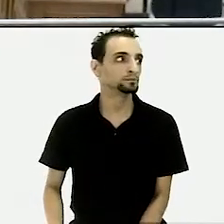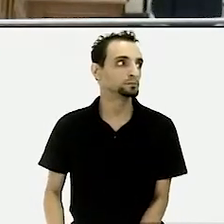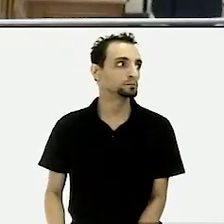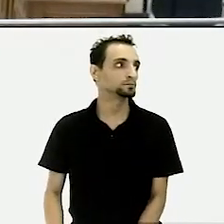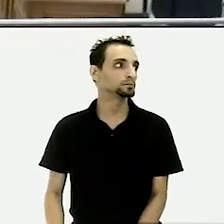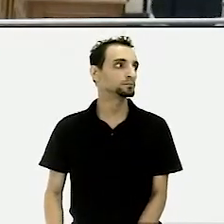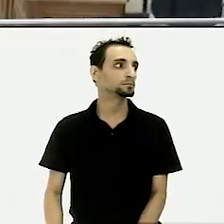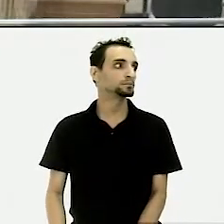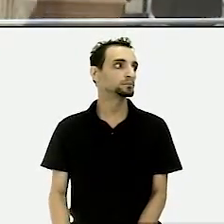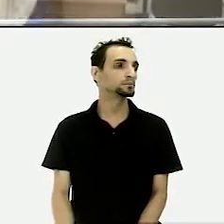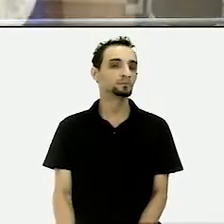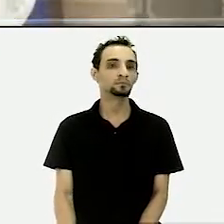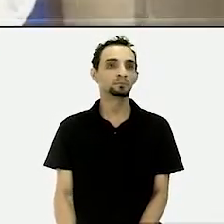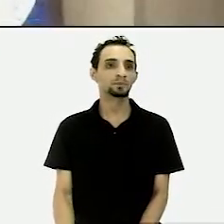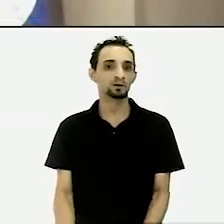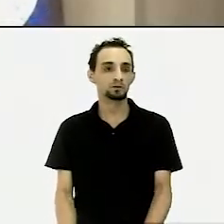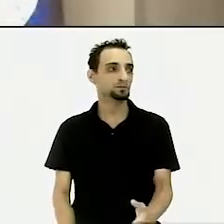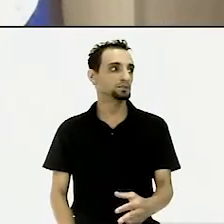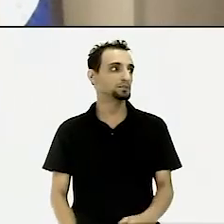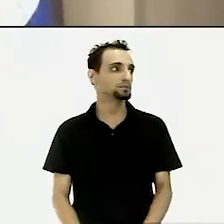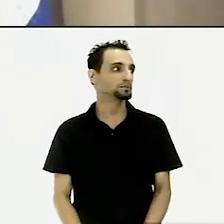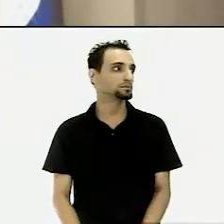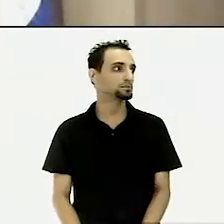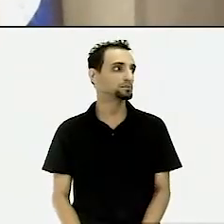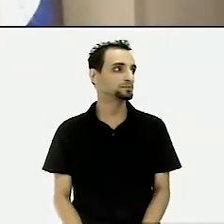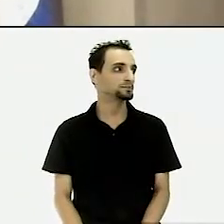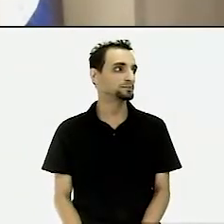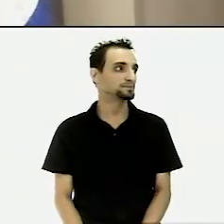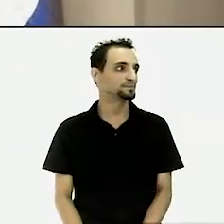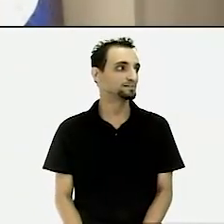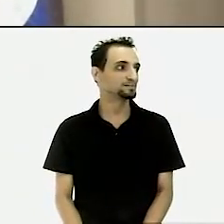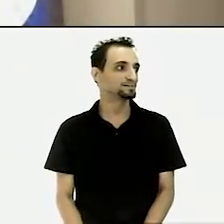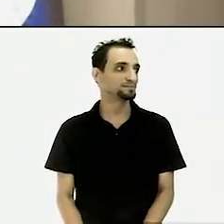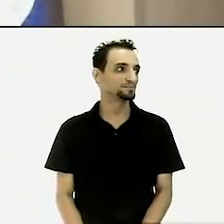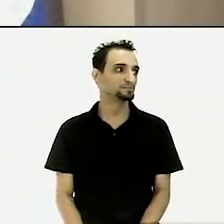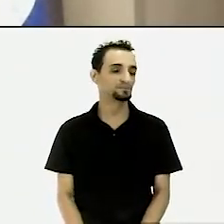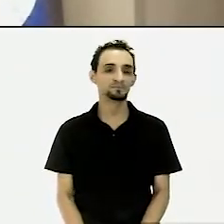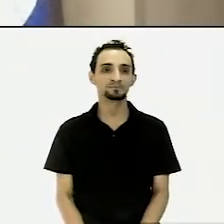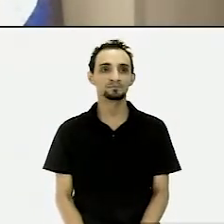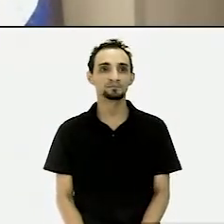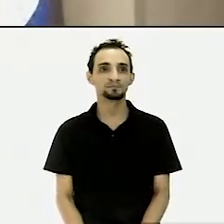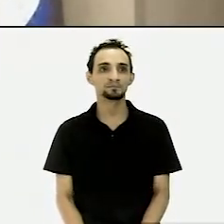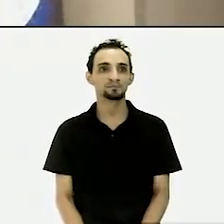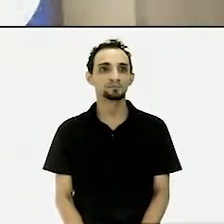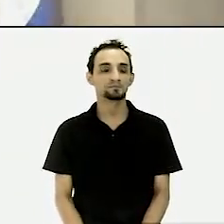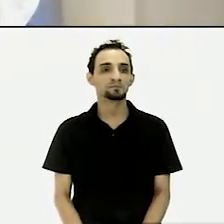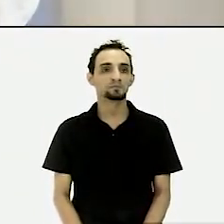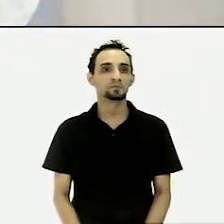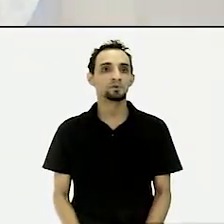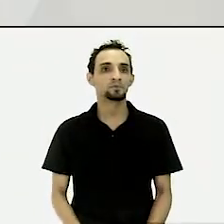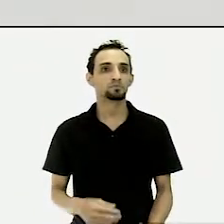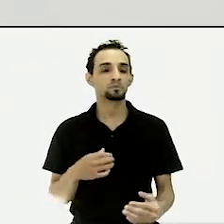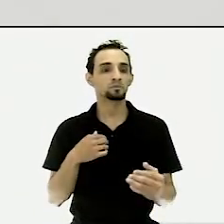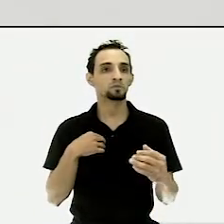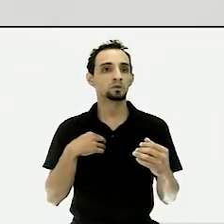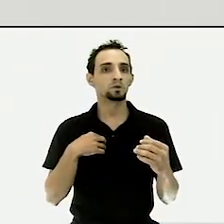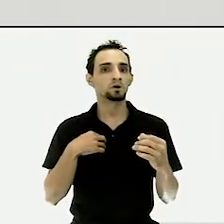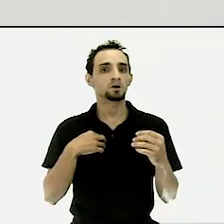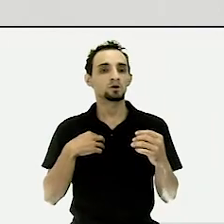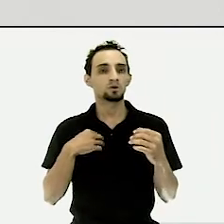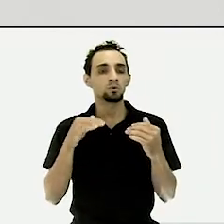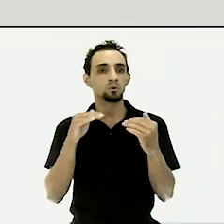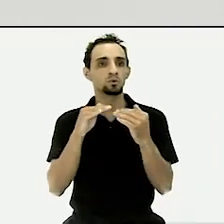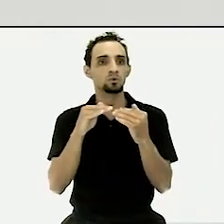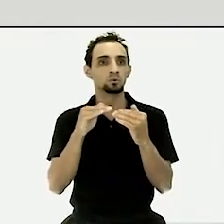vereadores à parte, o Joster também, a Rosa, pois não, Rosa. Ô Marcos, o assunto é relevante, a gente recebeu várias